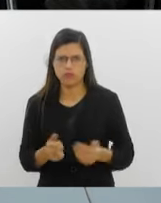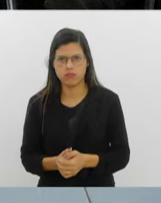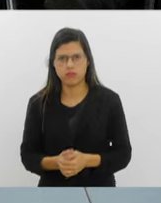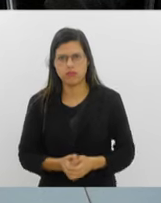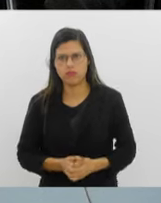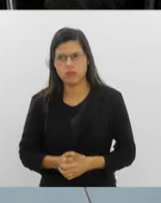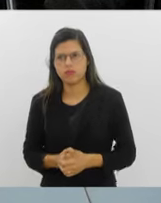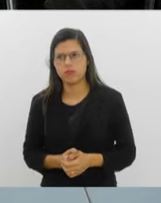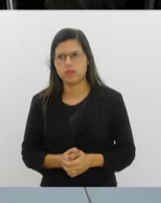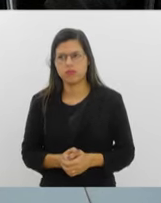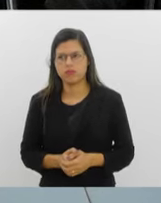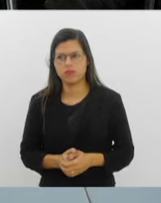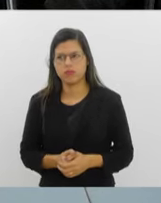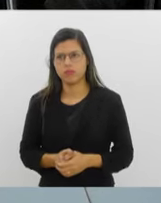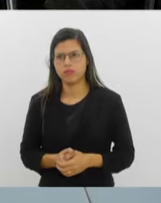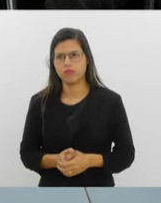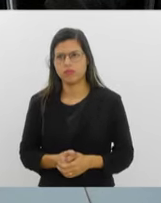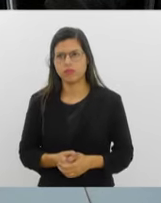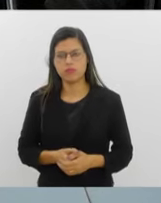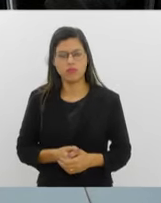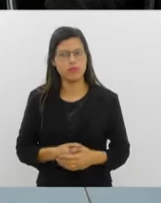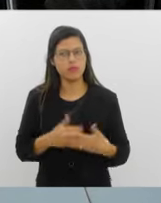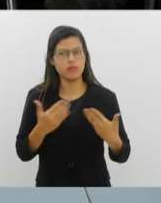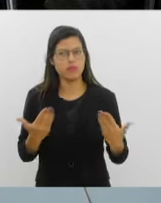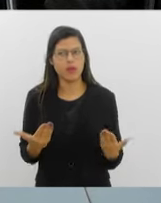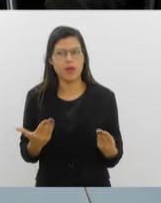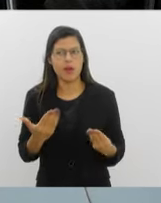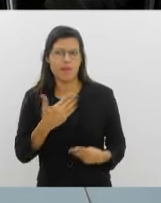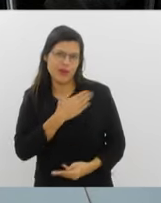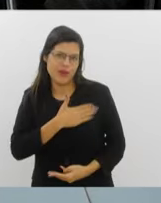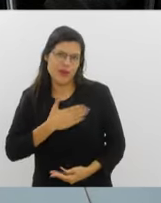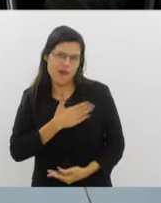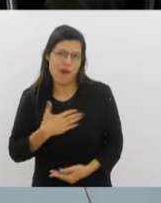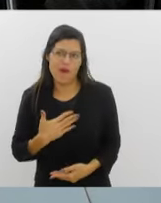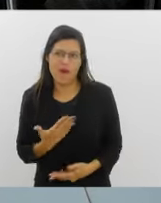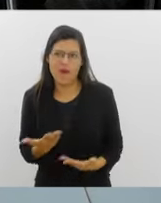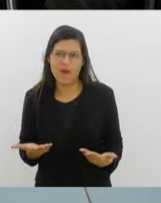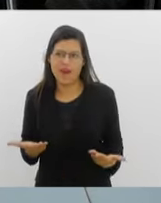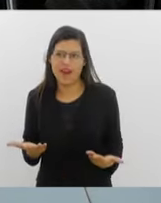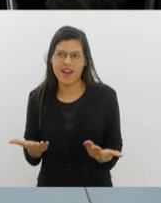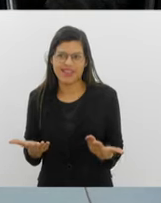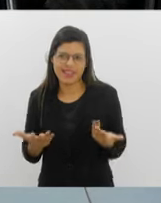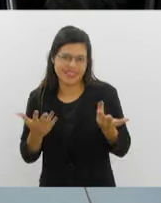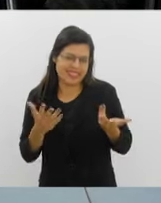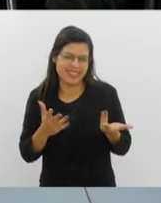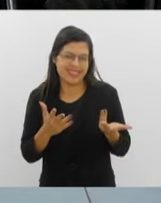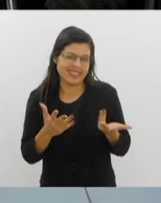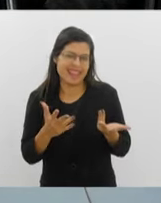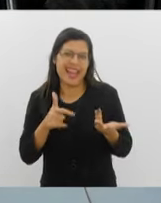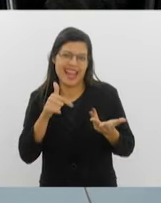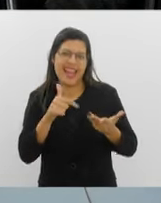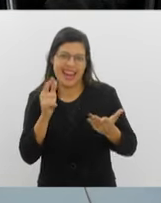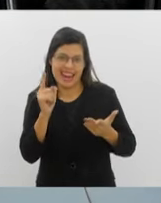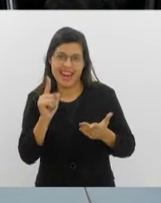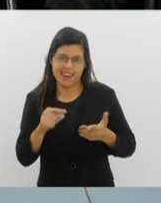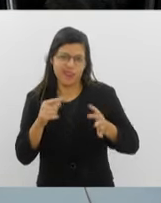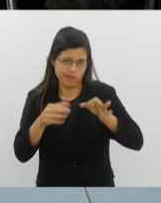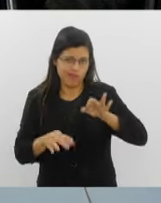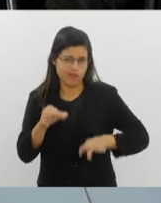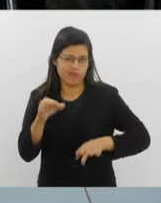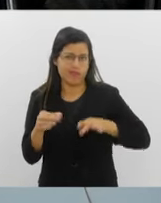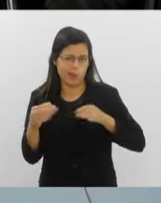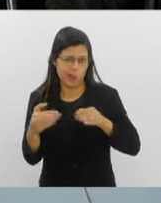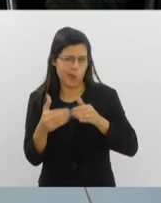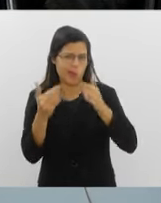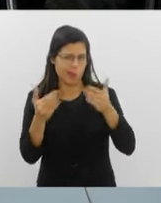Então, para quem gosta dos termos, né, ele é absolutamente jurídico. Ele